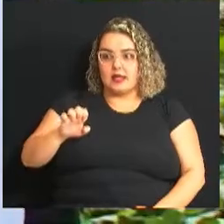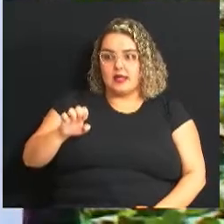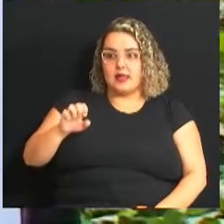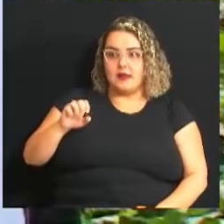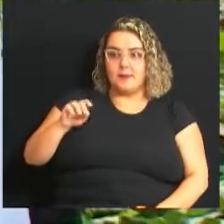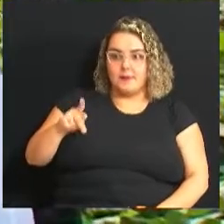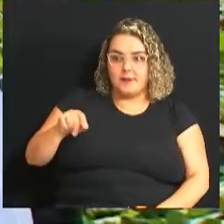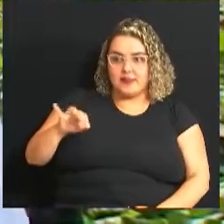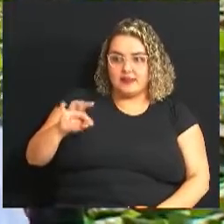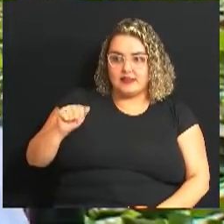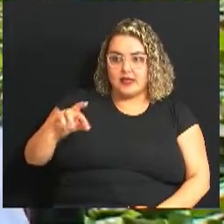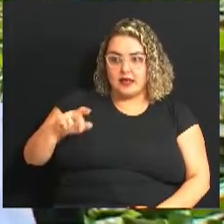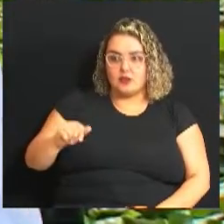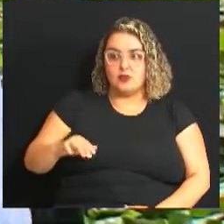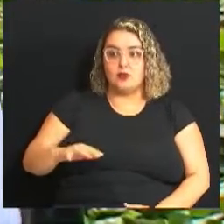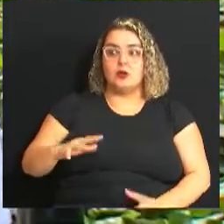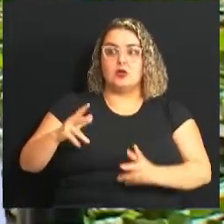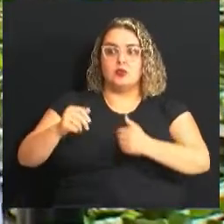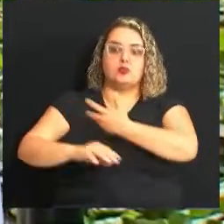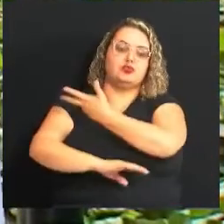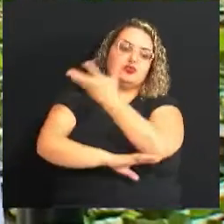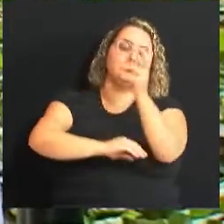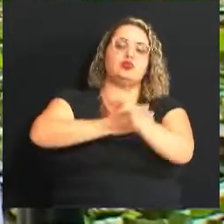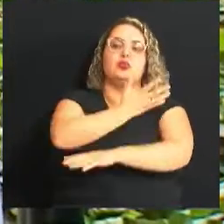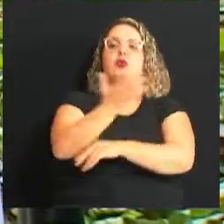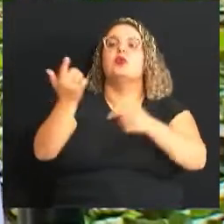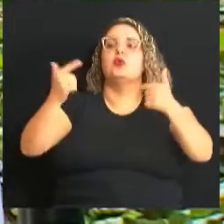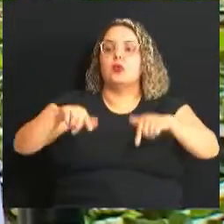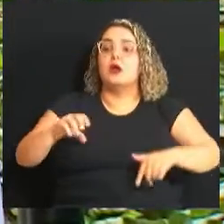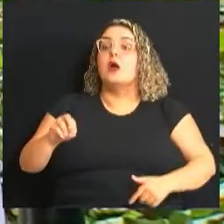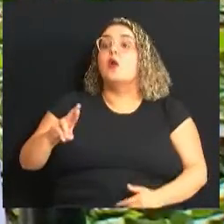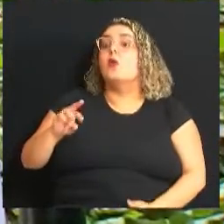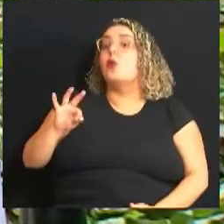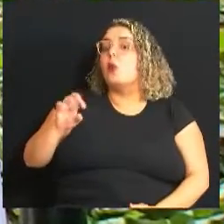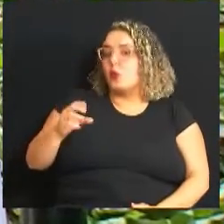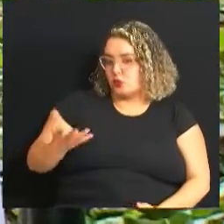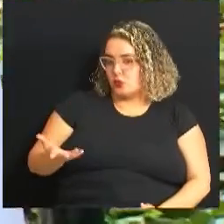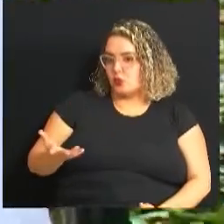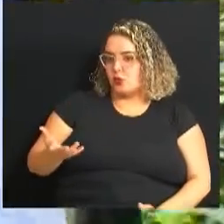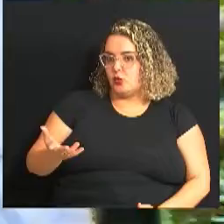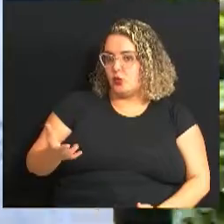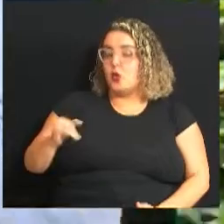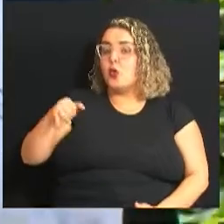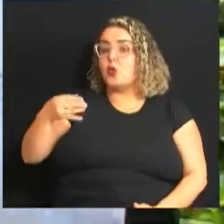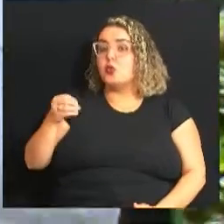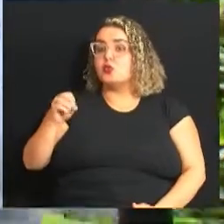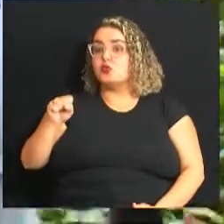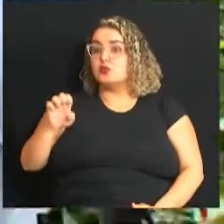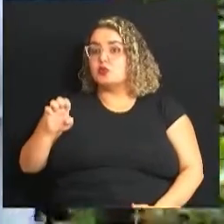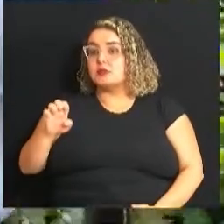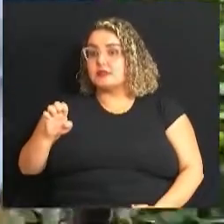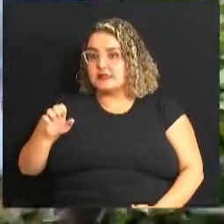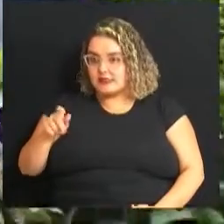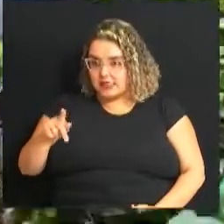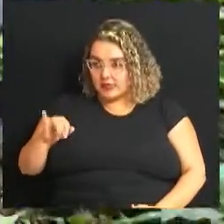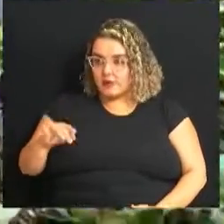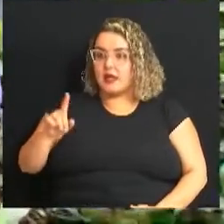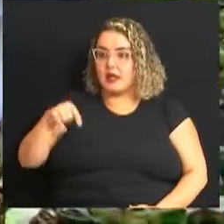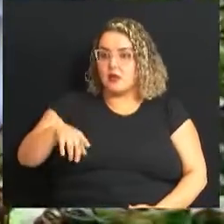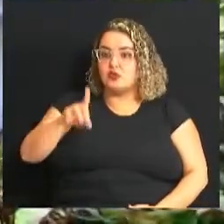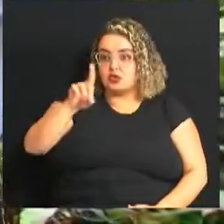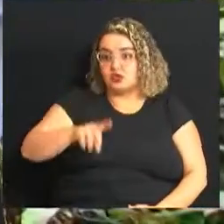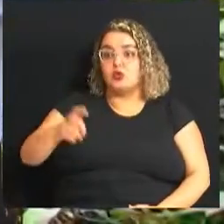próprio parque como um todo, e aqui onde nós estamos, que é o Horto. Gente, o Giuseppe Porto, ele é diretor cultural aqui do